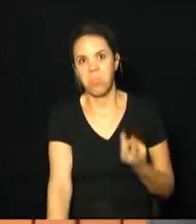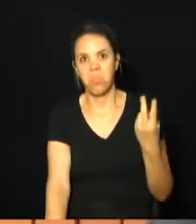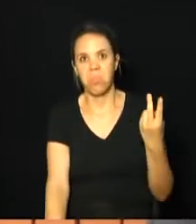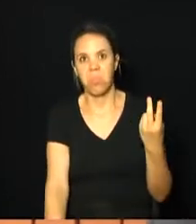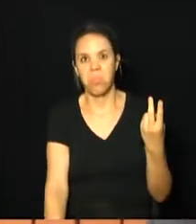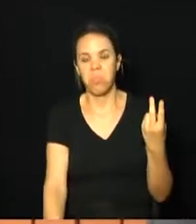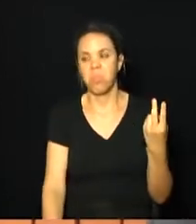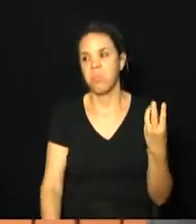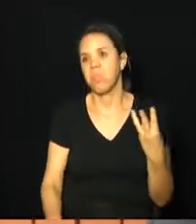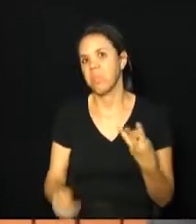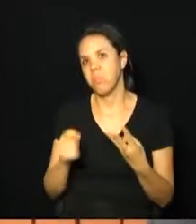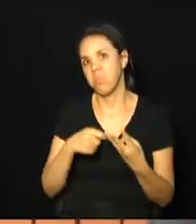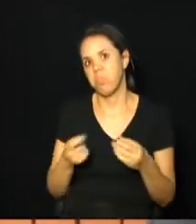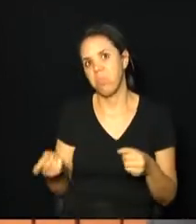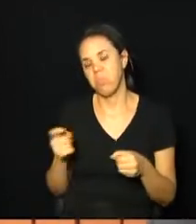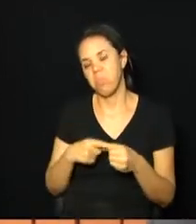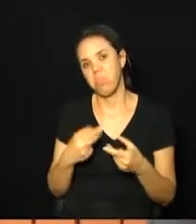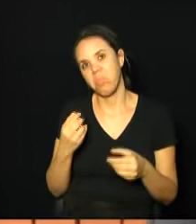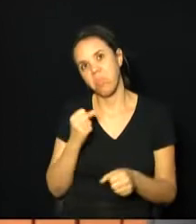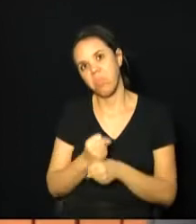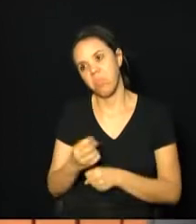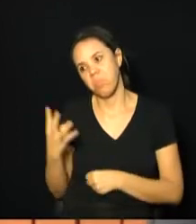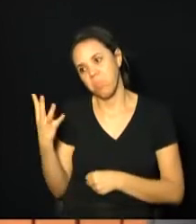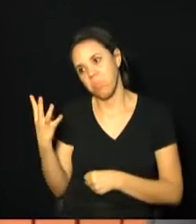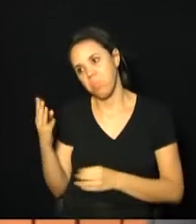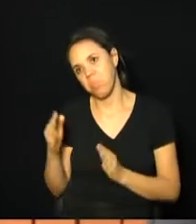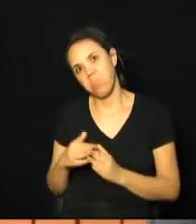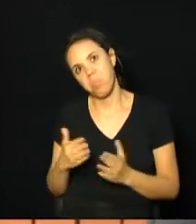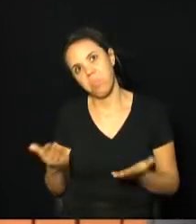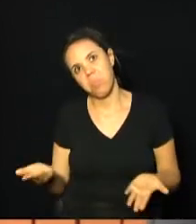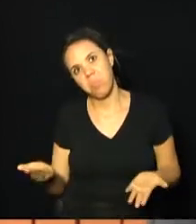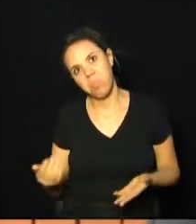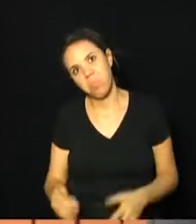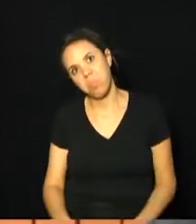meses, volta de novo, daí 3 meses construiu 3, 4 casas.